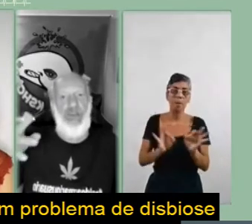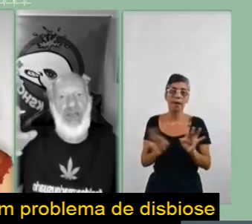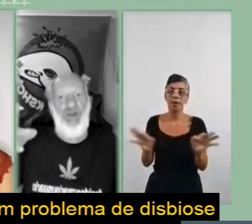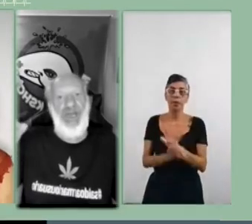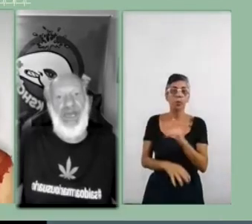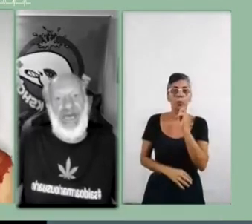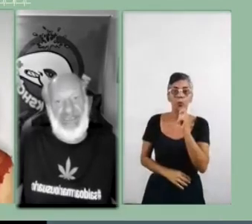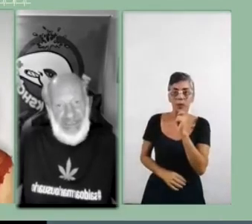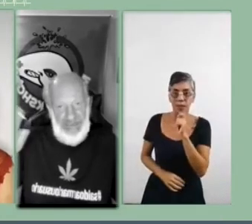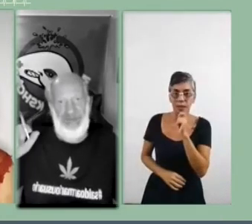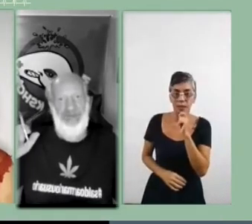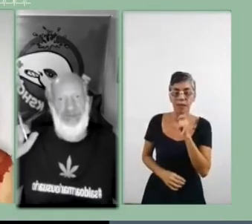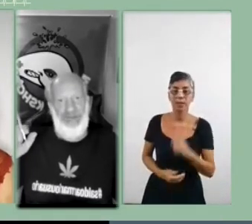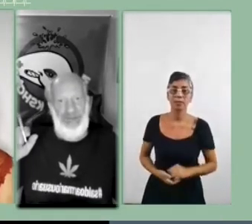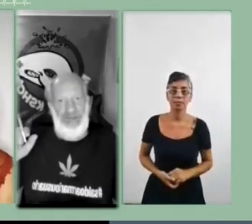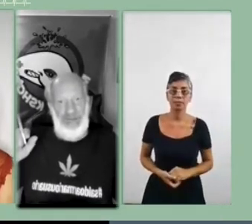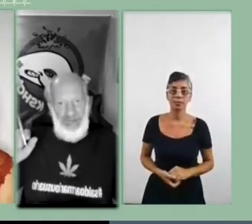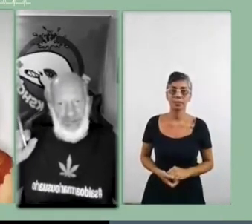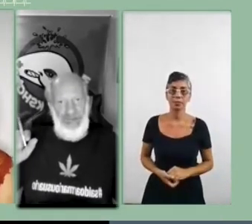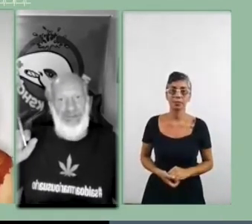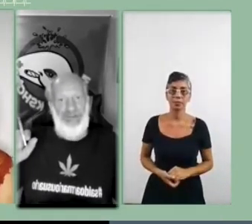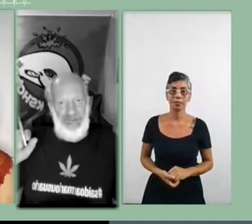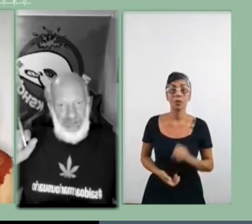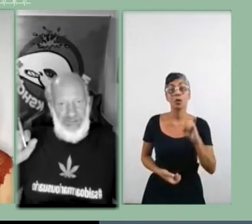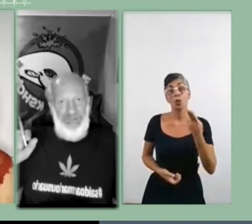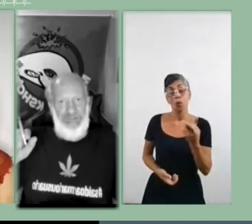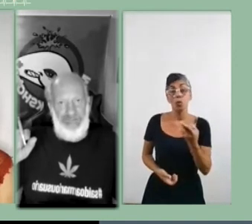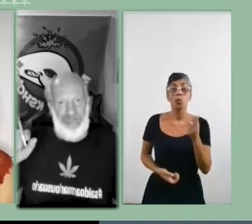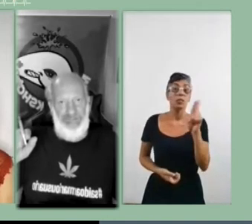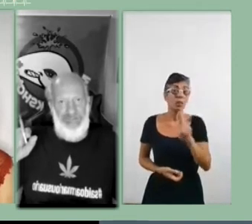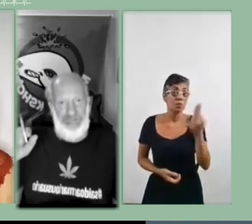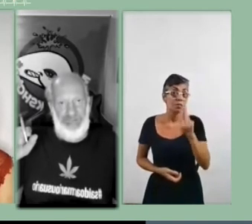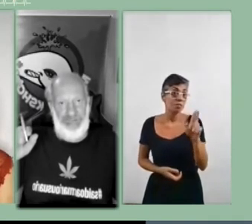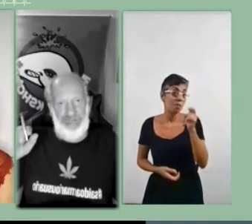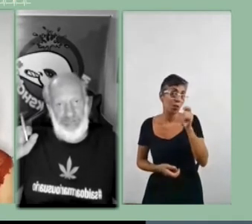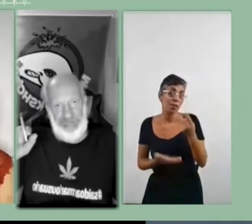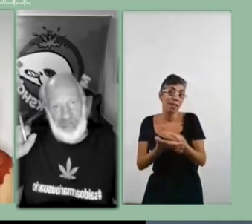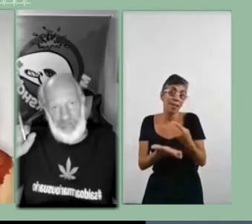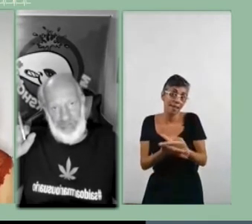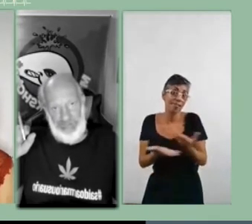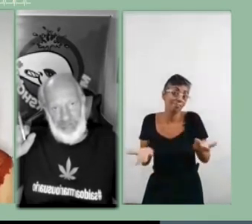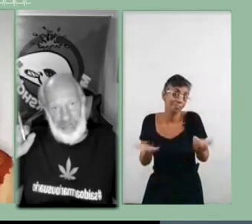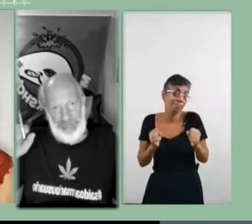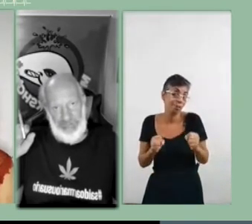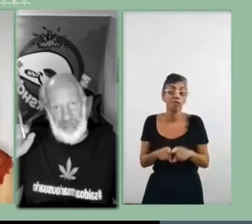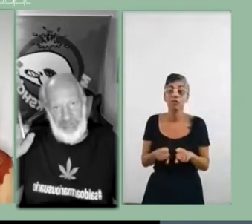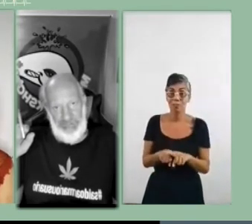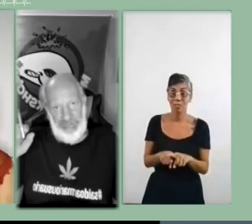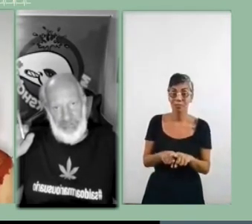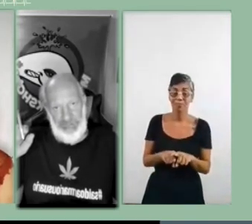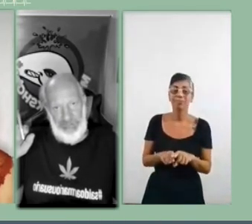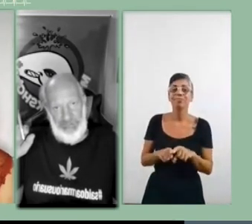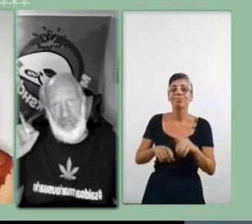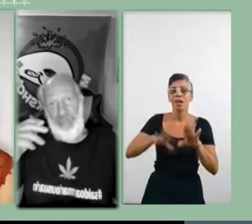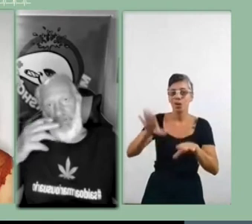está usando a maconha errada. Errada, é isso mesmo. Mas muitas vezes, meus pacientes, às vezes ele tem